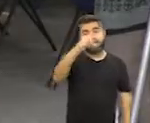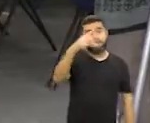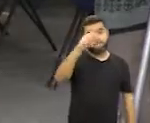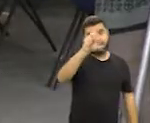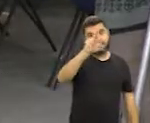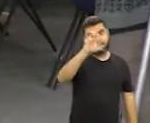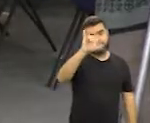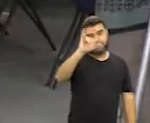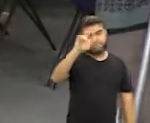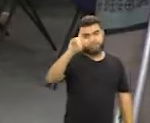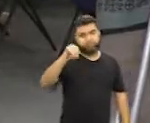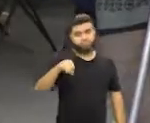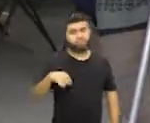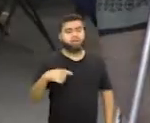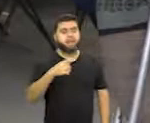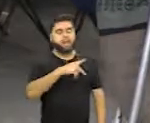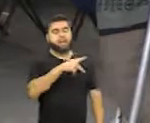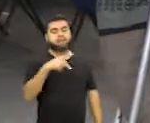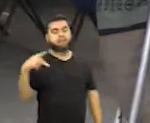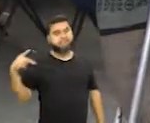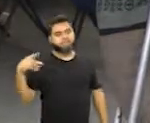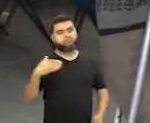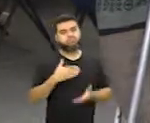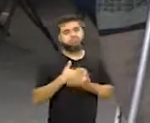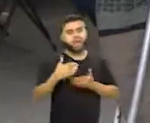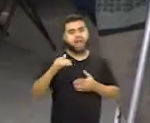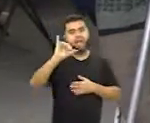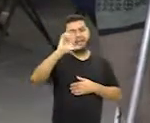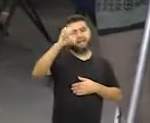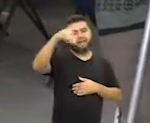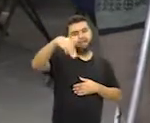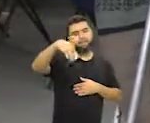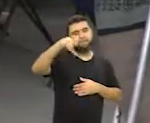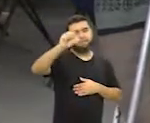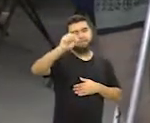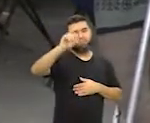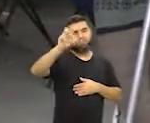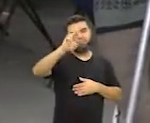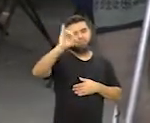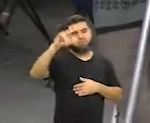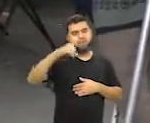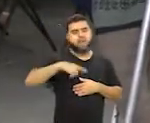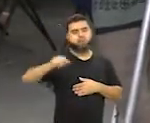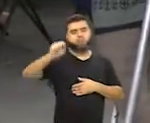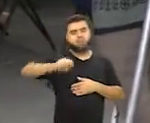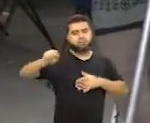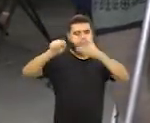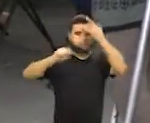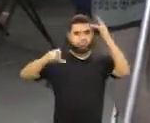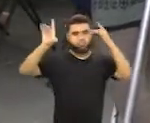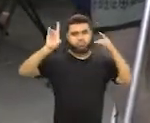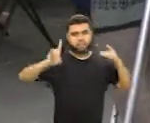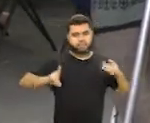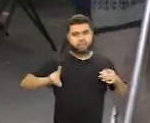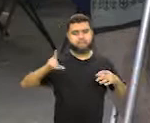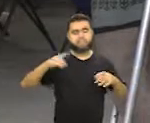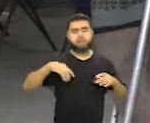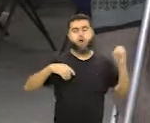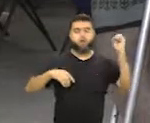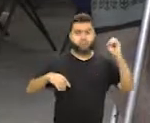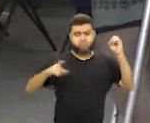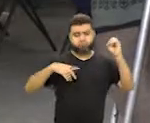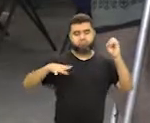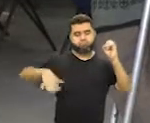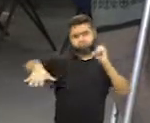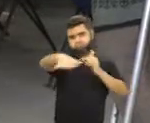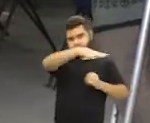Aparecido Domingos, que é presidente e fundador da PINESOR, que é a Associação das Pessoas com Deficiência de Osasco Região,